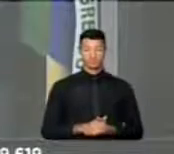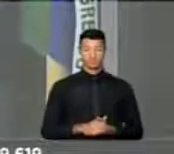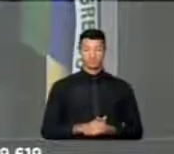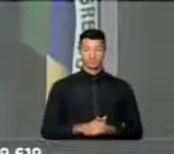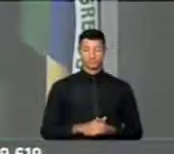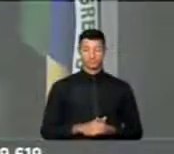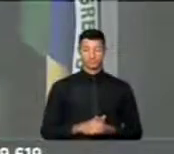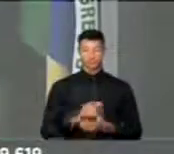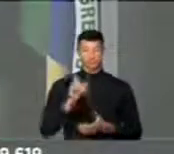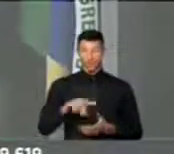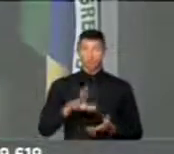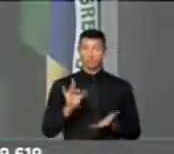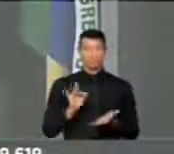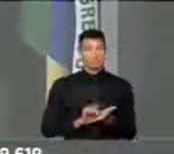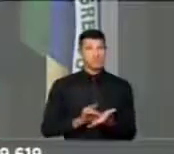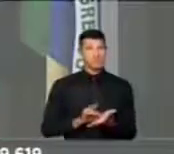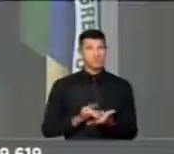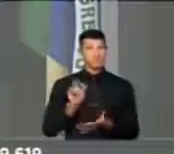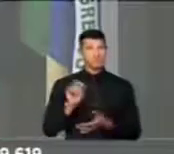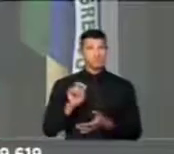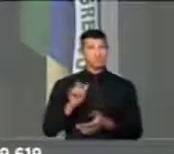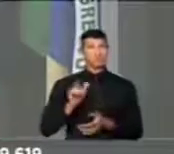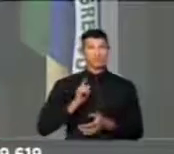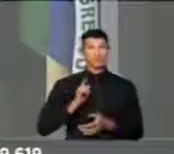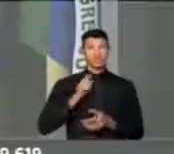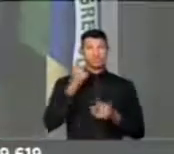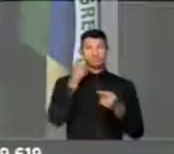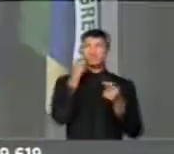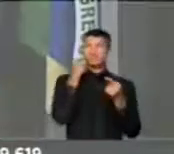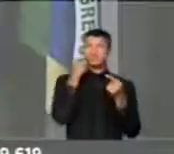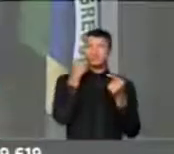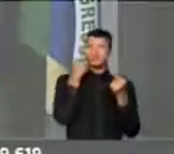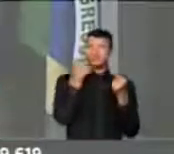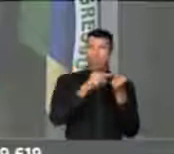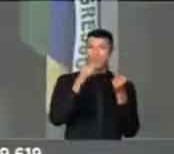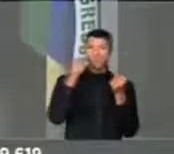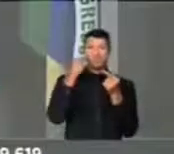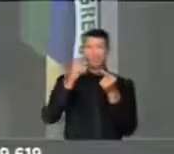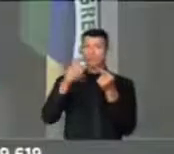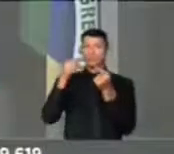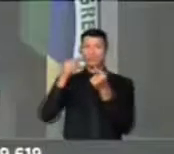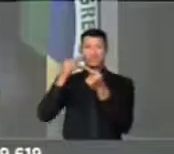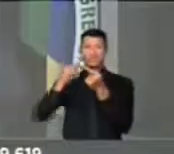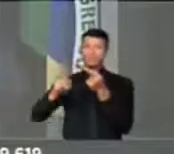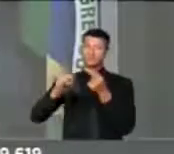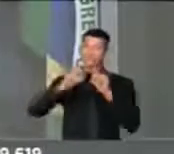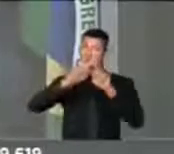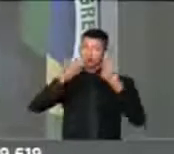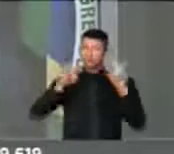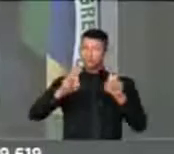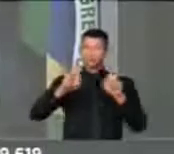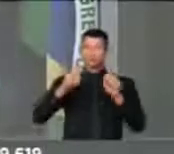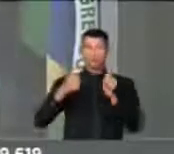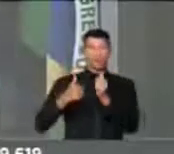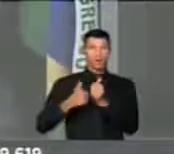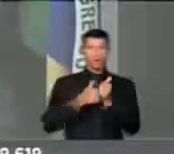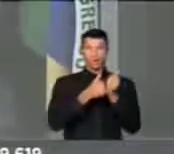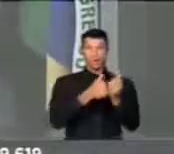É evidente que as divergências conceituais com relação à